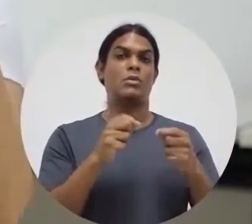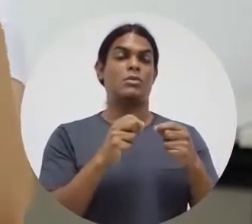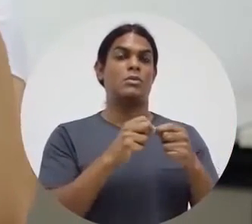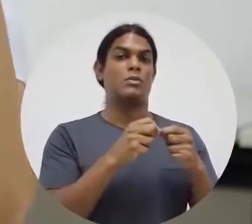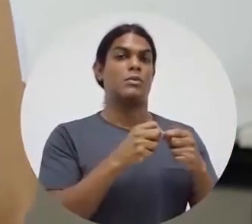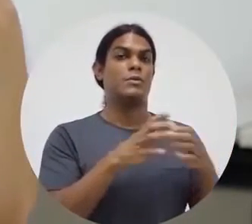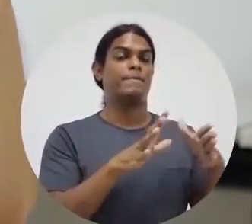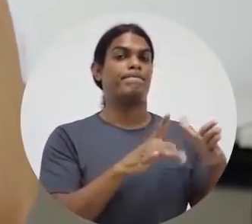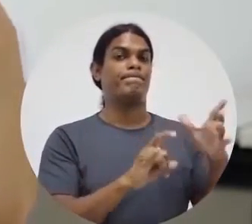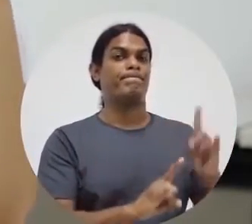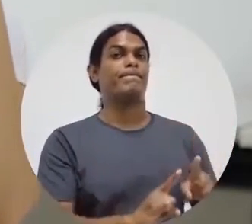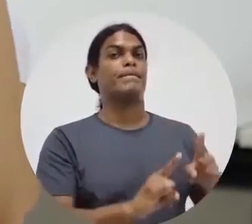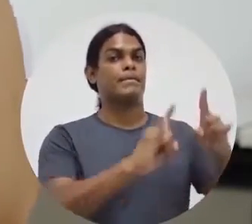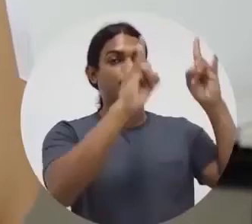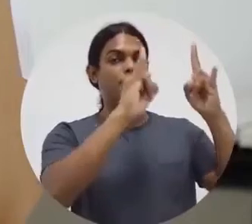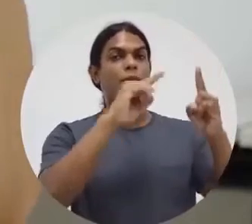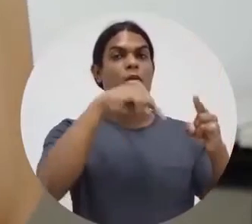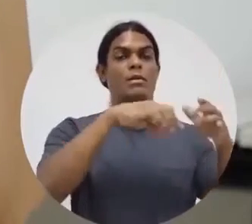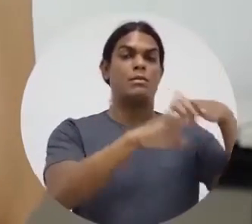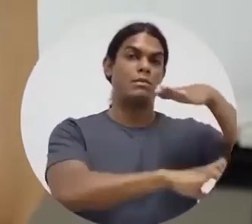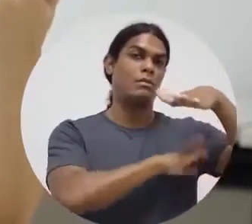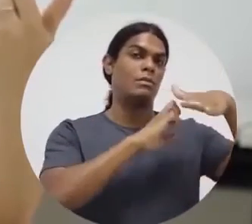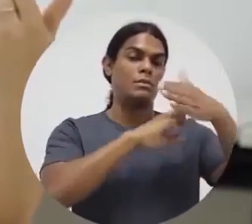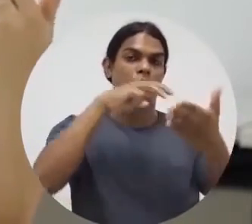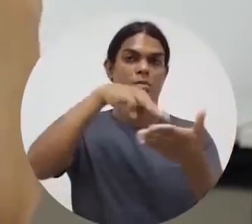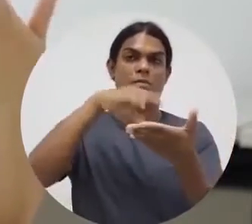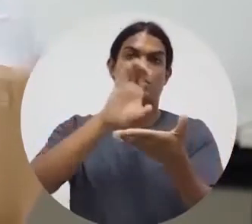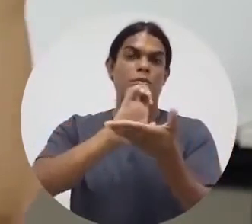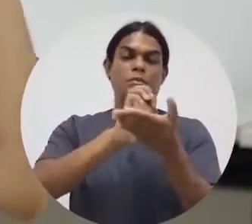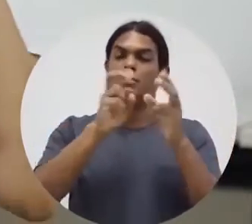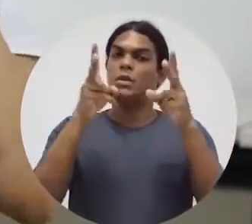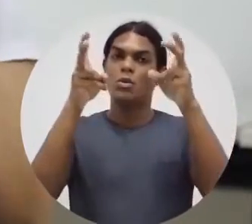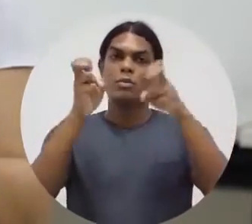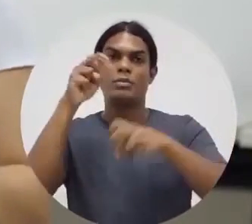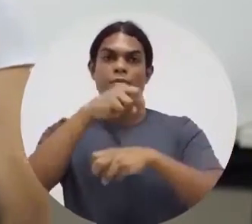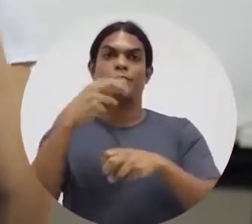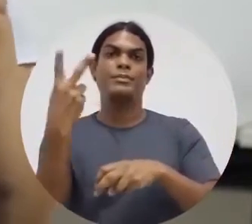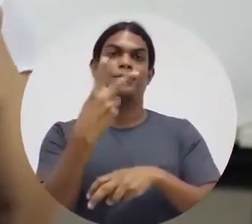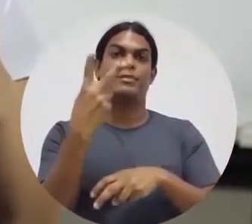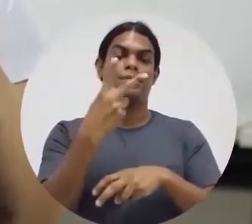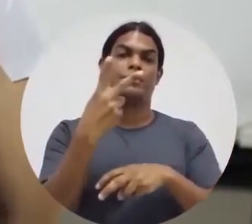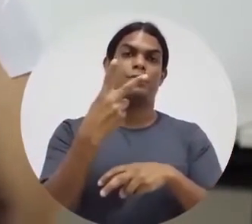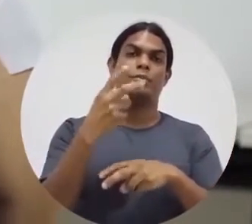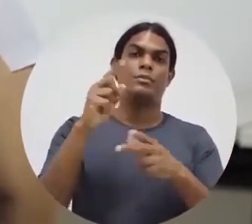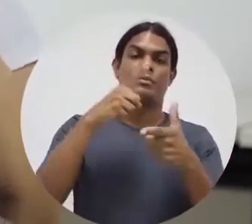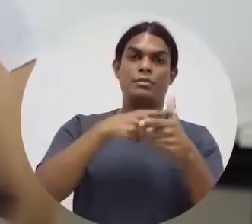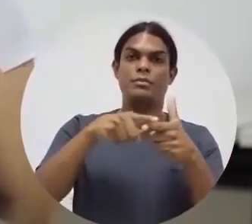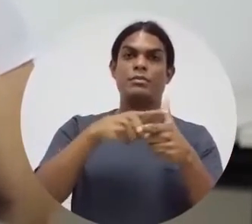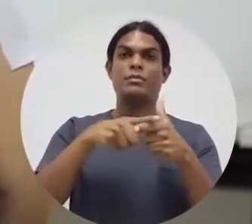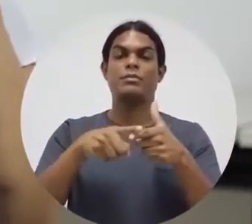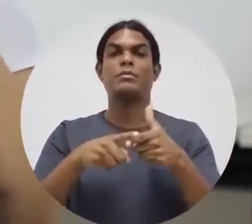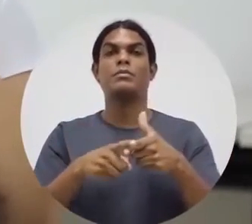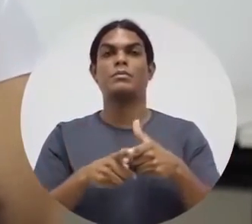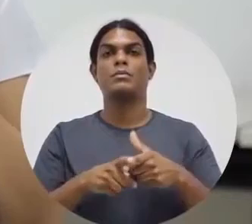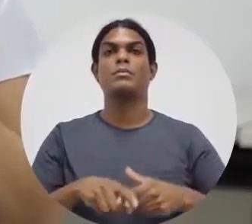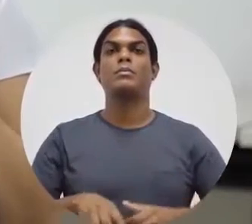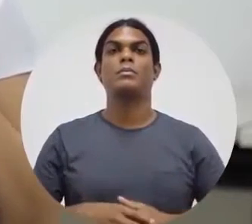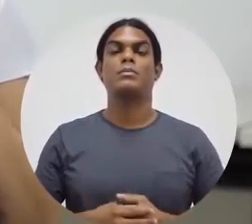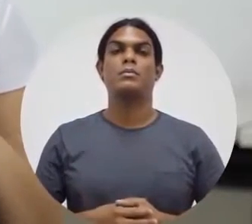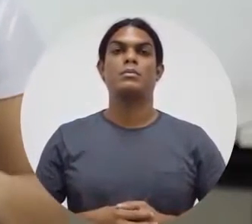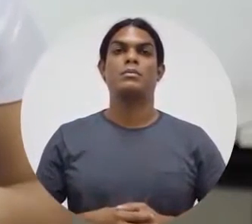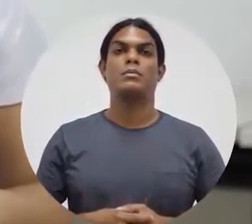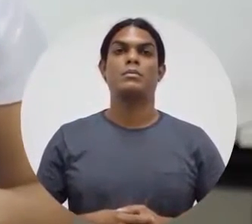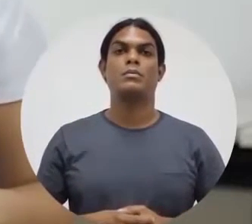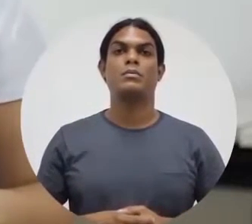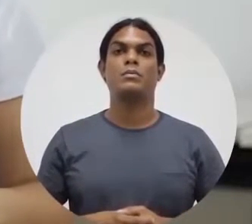Olinda, dois problemas não foram considerados, o que levou a um desvio do meu